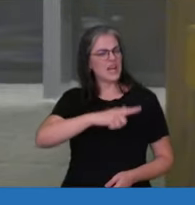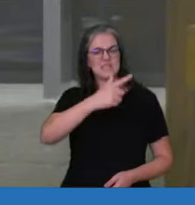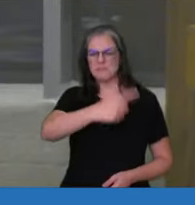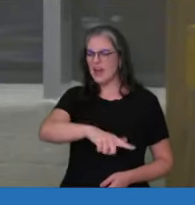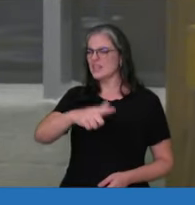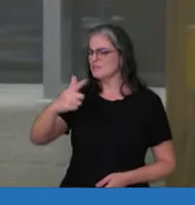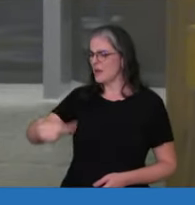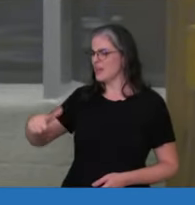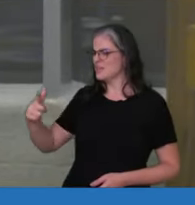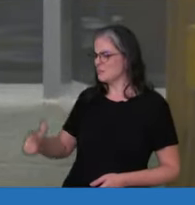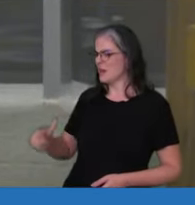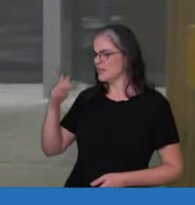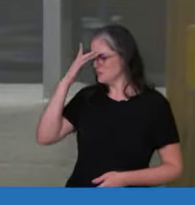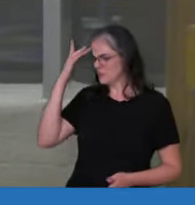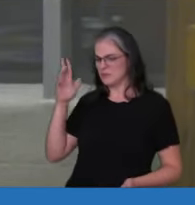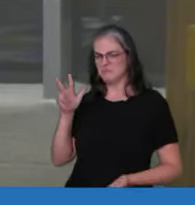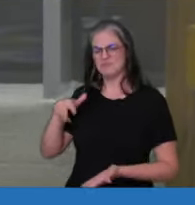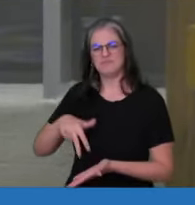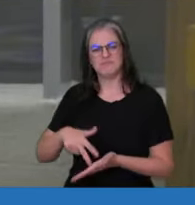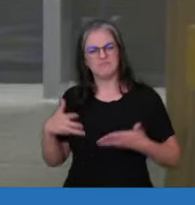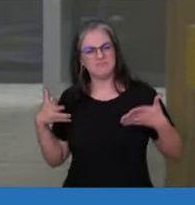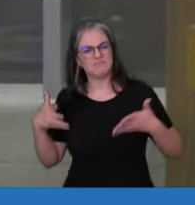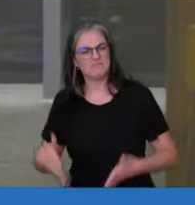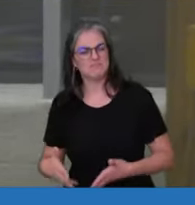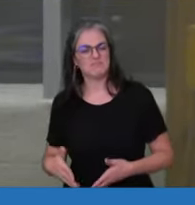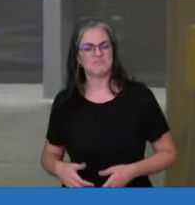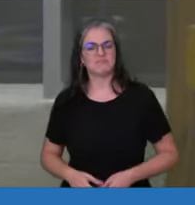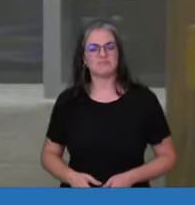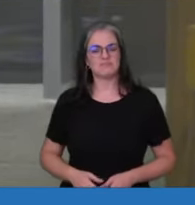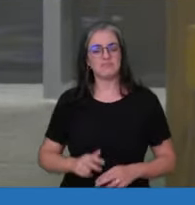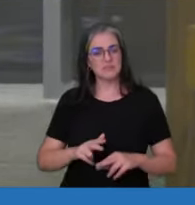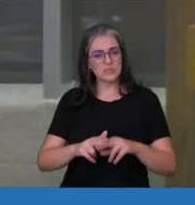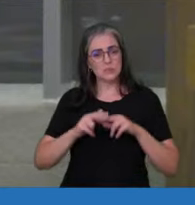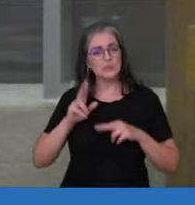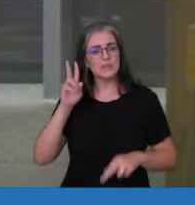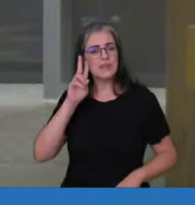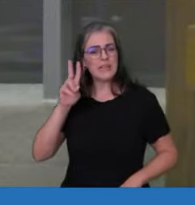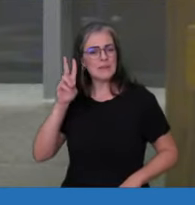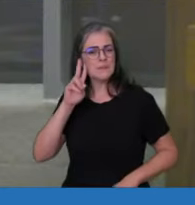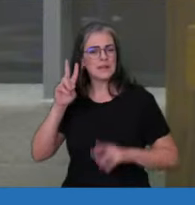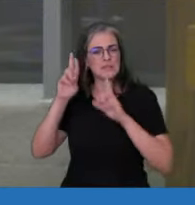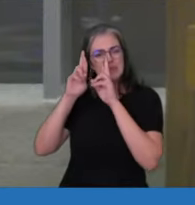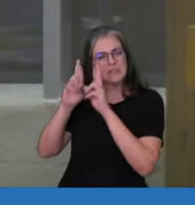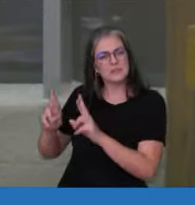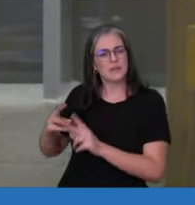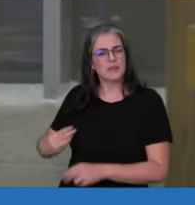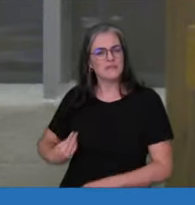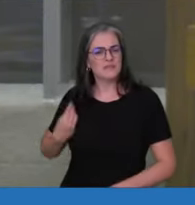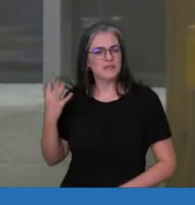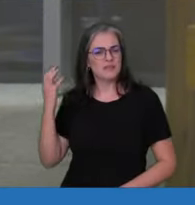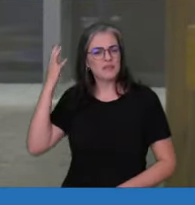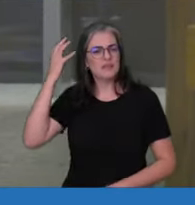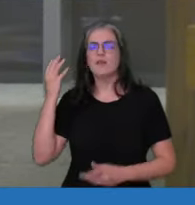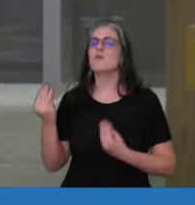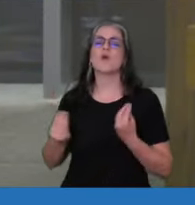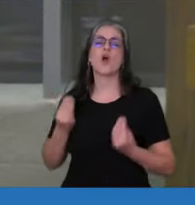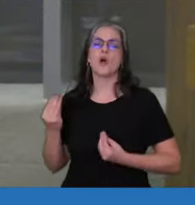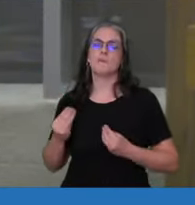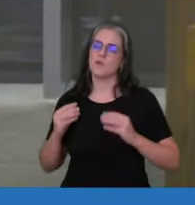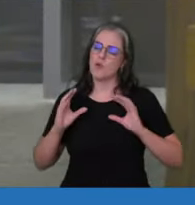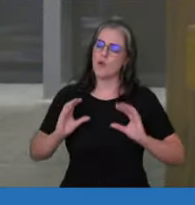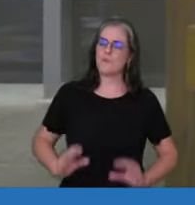de poder. E a nossa forma de honrar a vida da Marielle é ocupar esses espaços